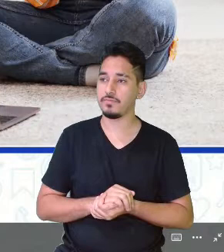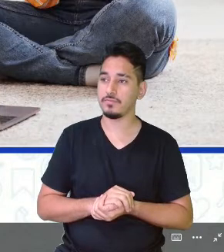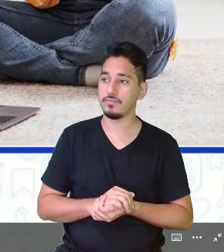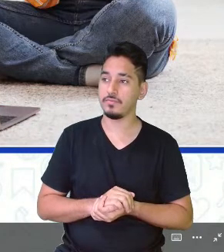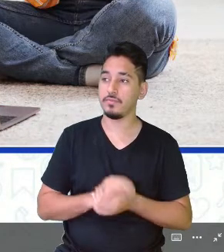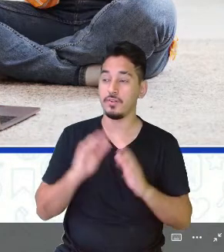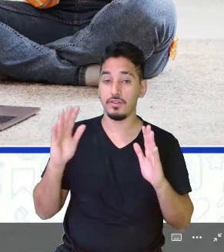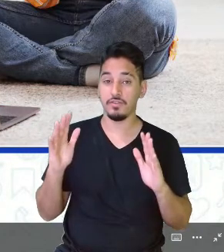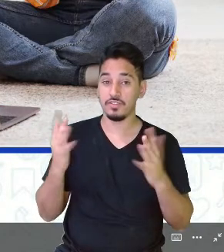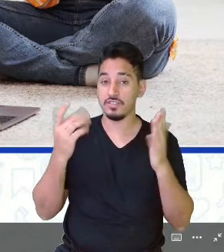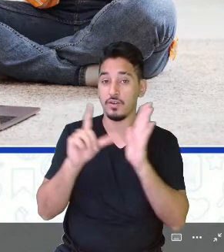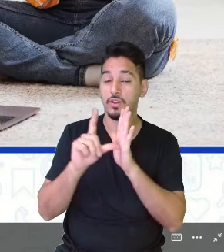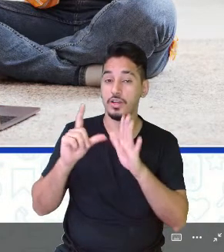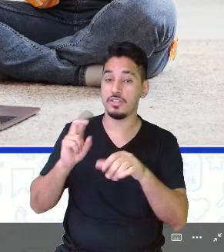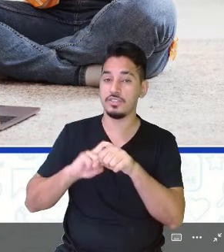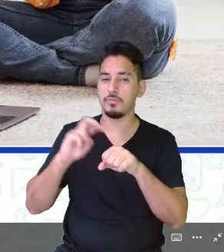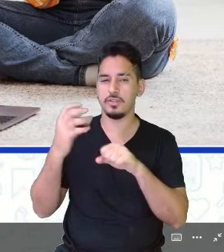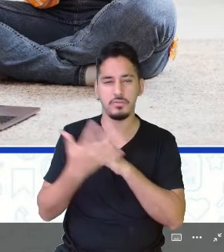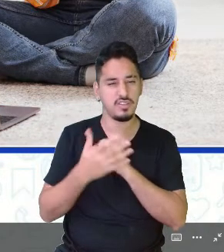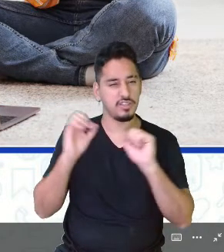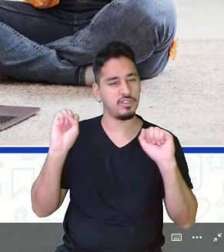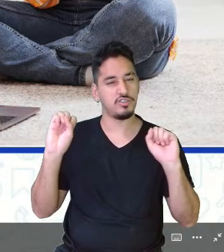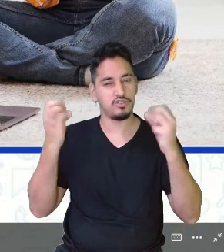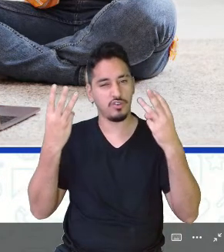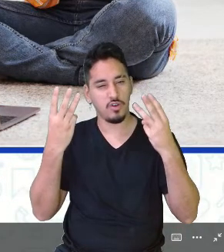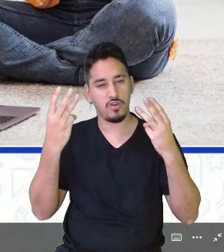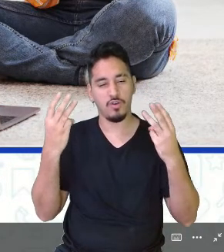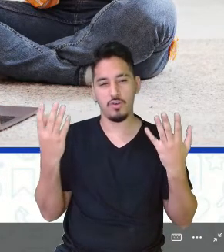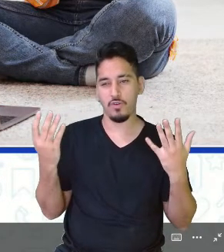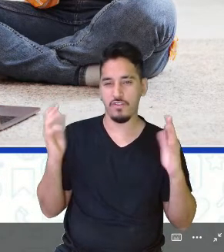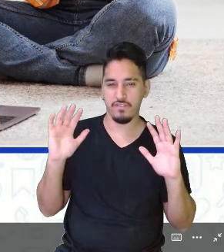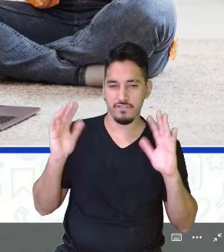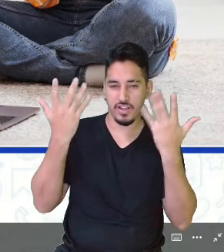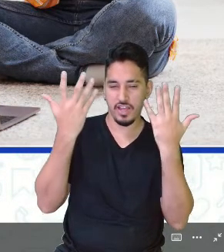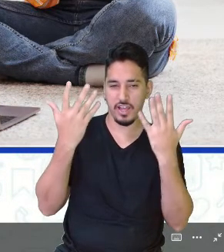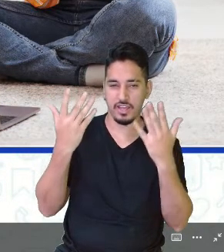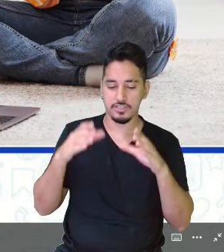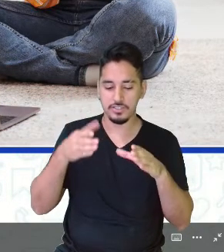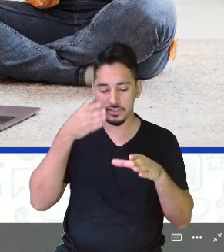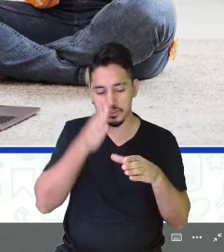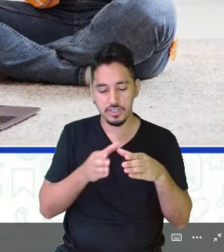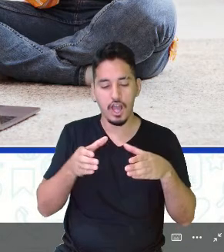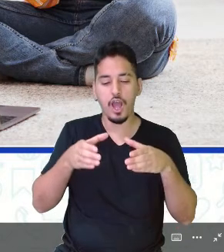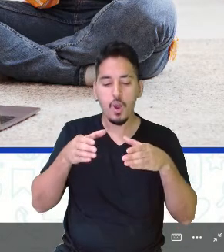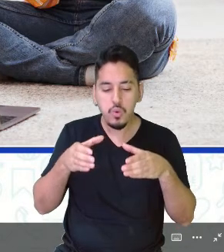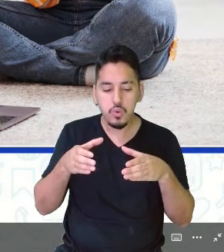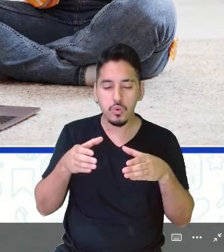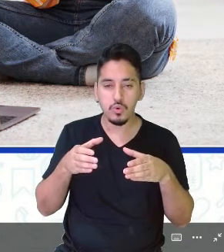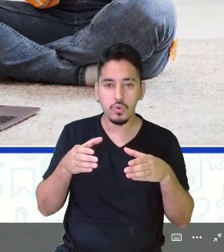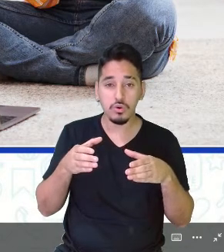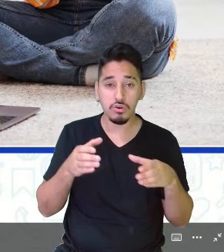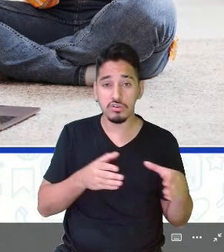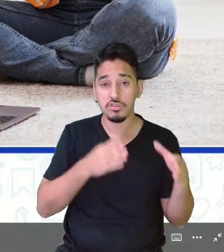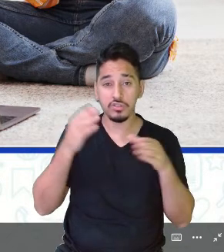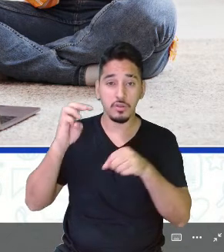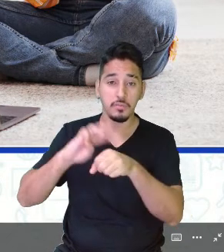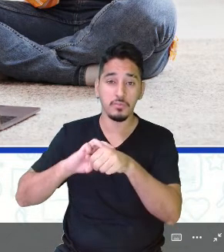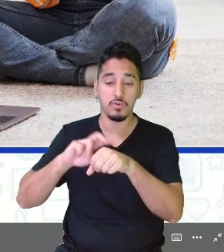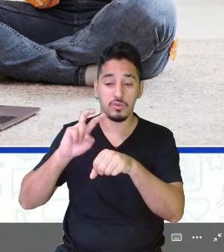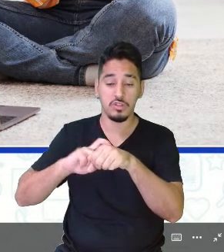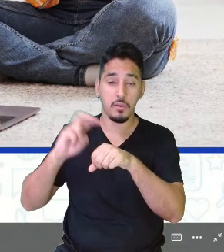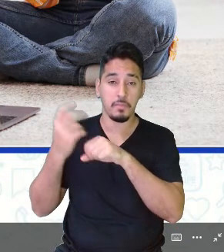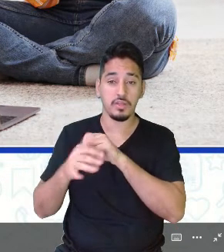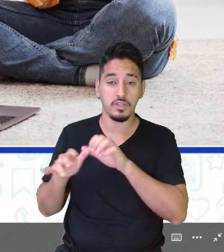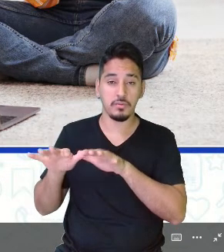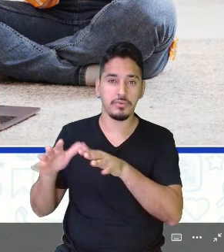antes da pandemia. Pessoas, festas, bolos soprados, velas sopradas. E o aniversário durante a pandemia,